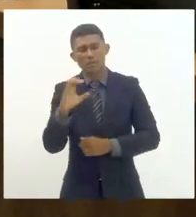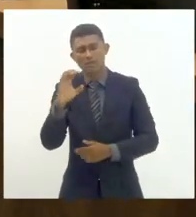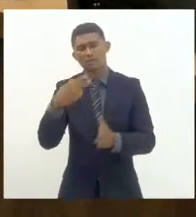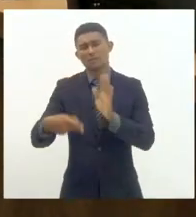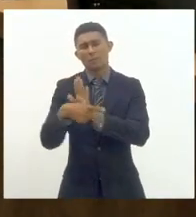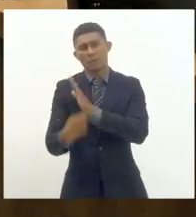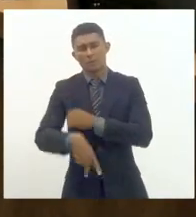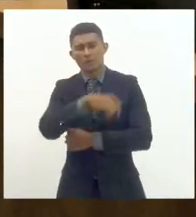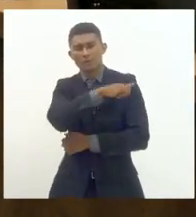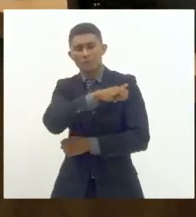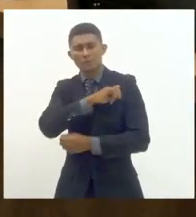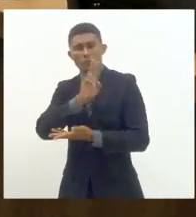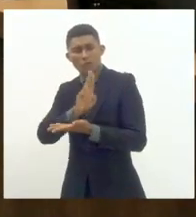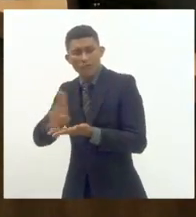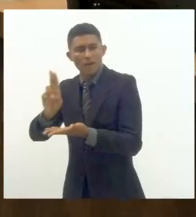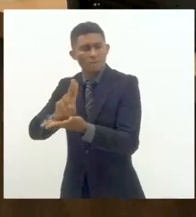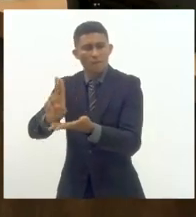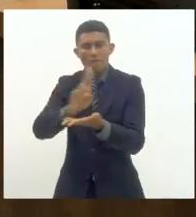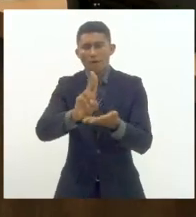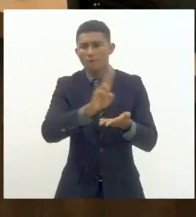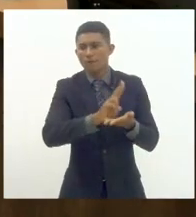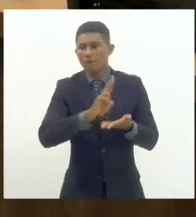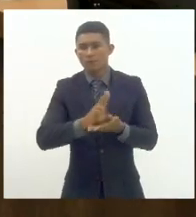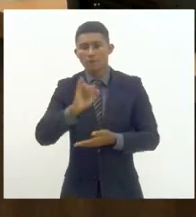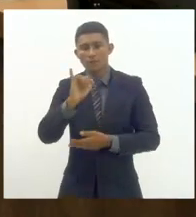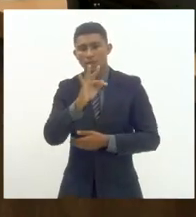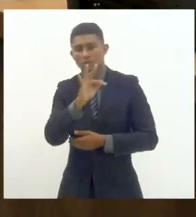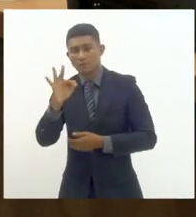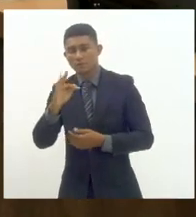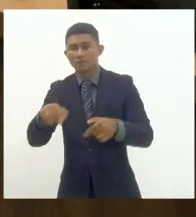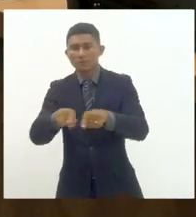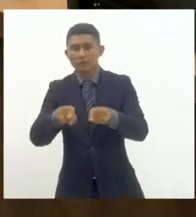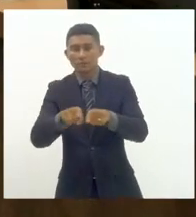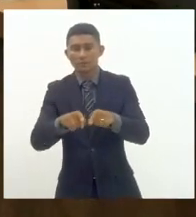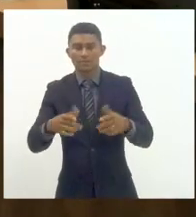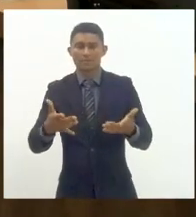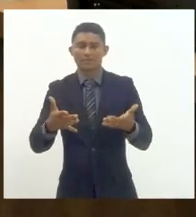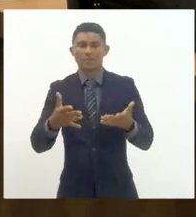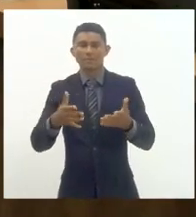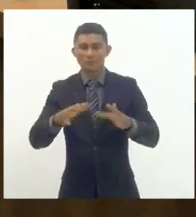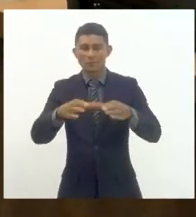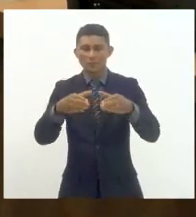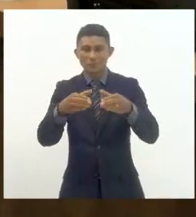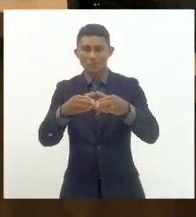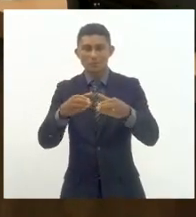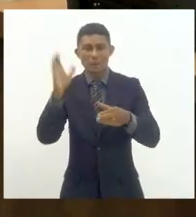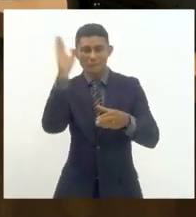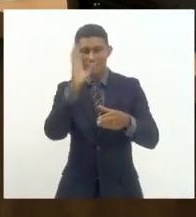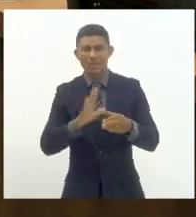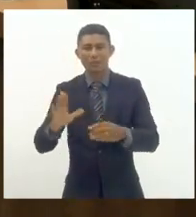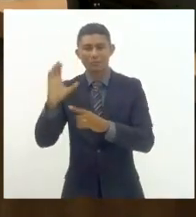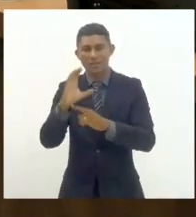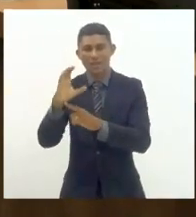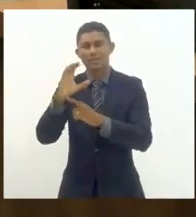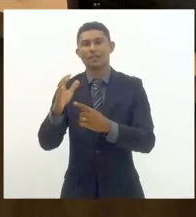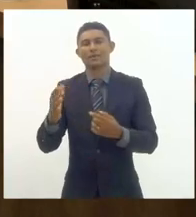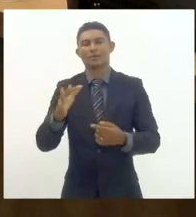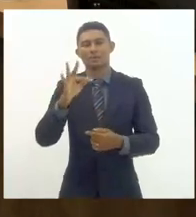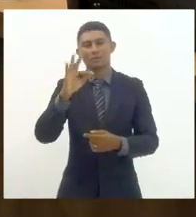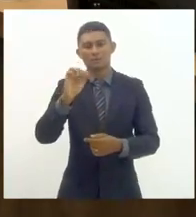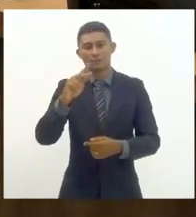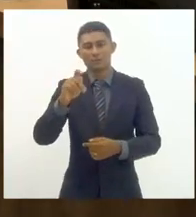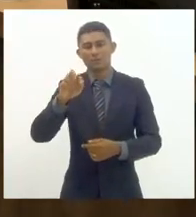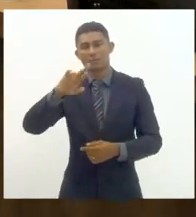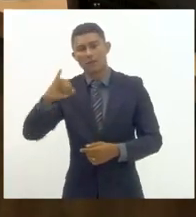às várias universidades, institutos federais, Academia Brasileira de Ciências, SBPC, FAPERJ, enfim, a